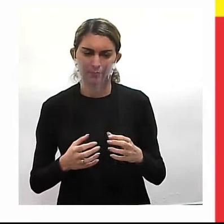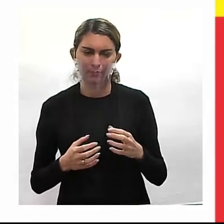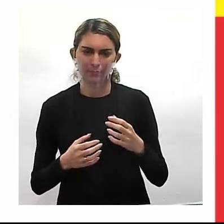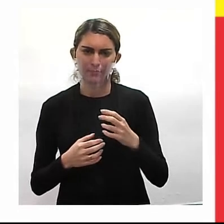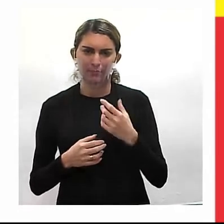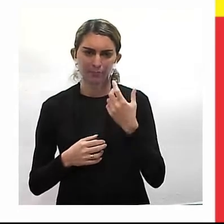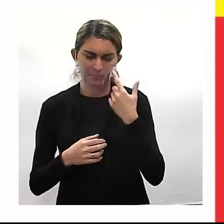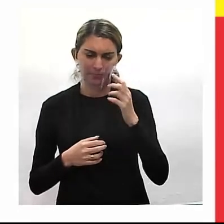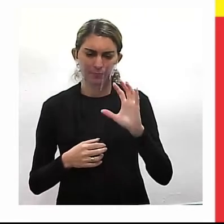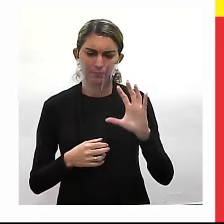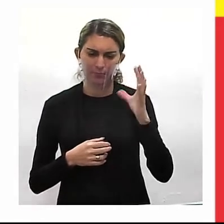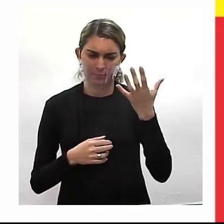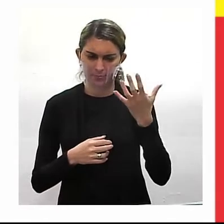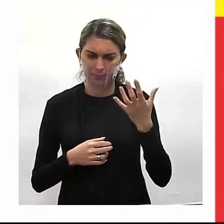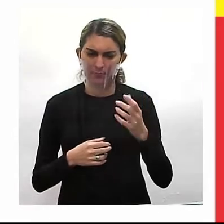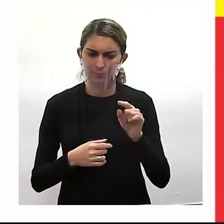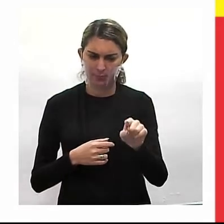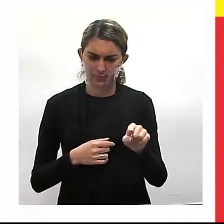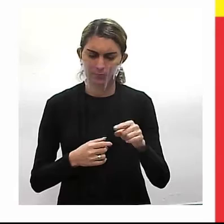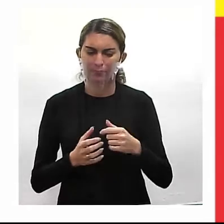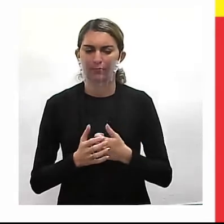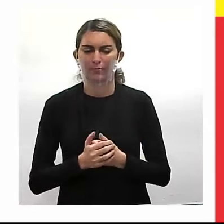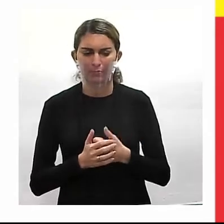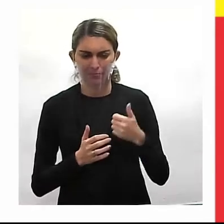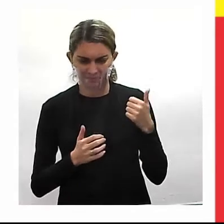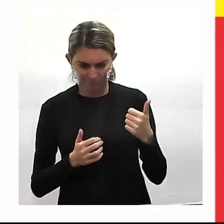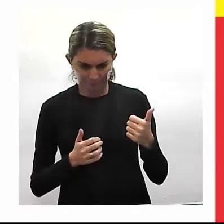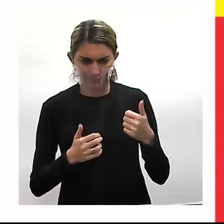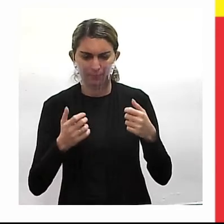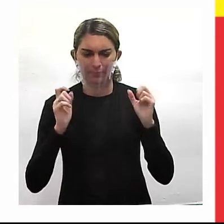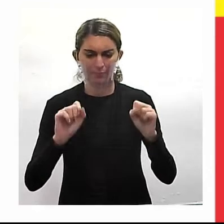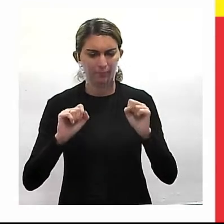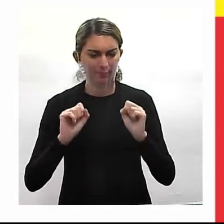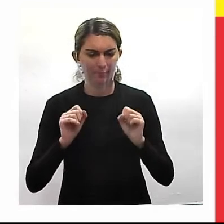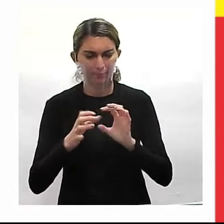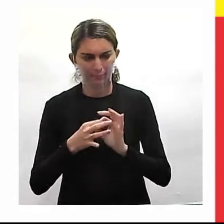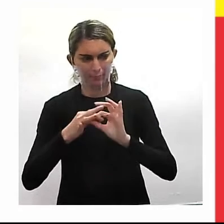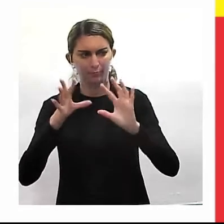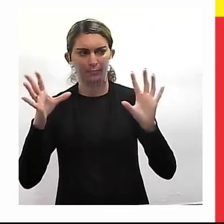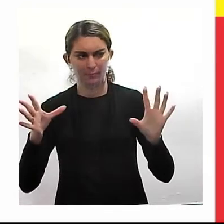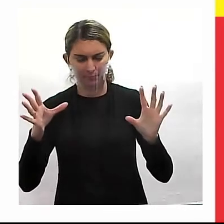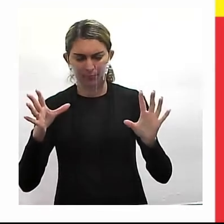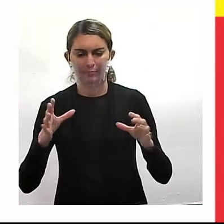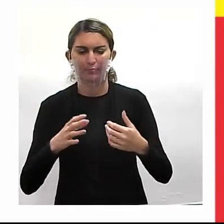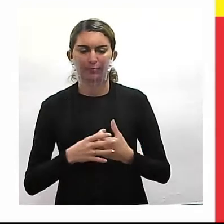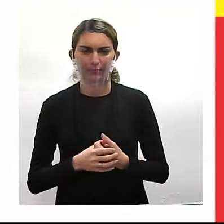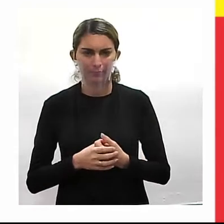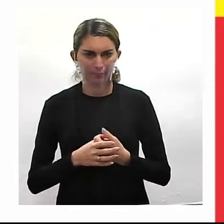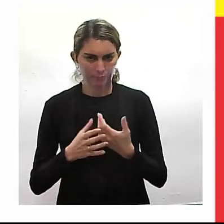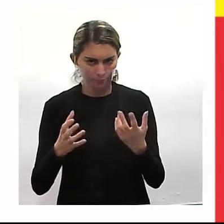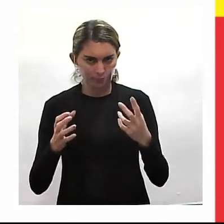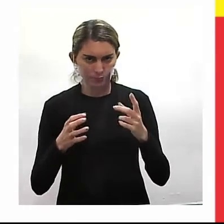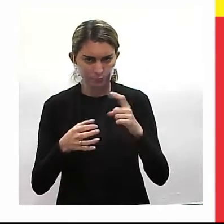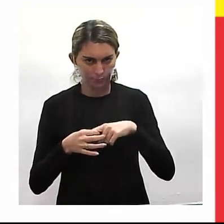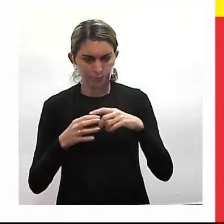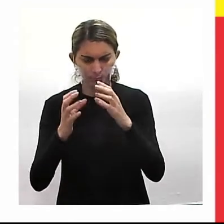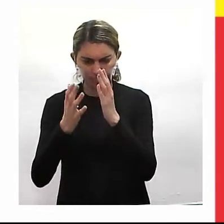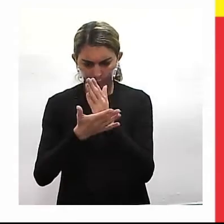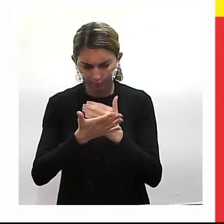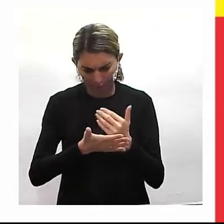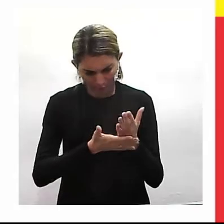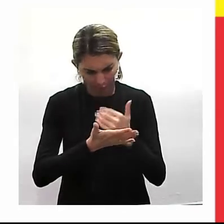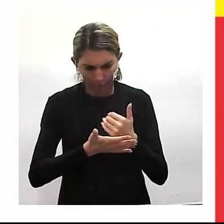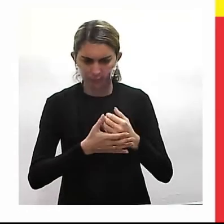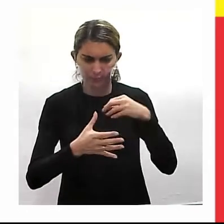Observe o que está acontecendo. Ele está dizendo para mim que para eu poder soltar os elementos, né, assim, soltar as partículas de dentro